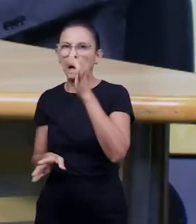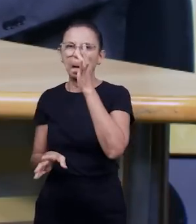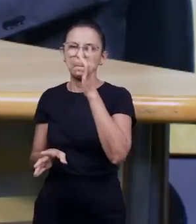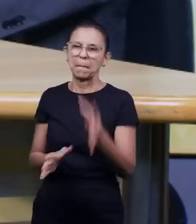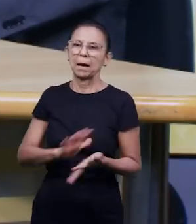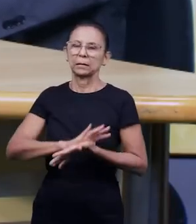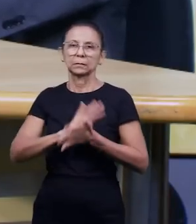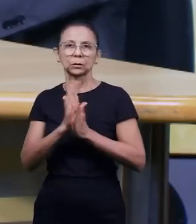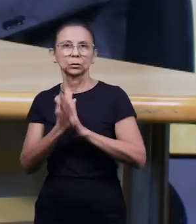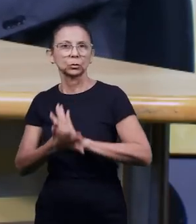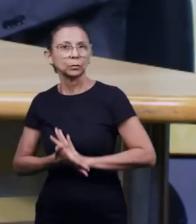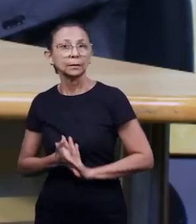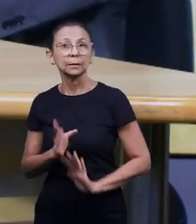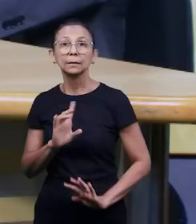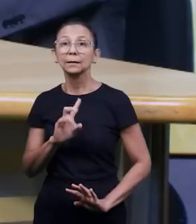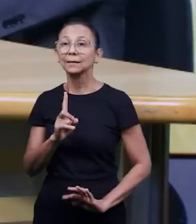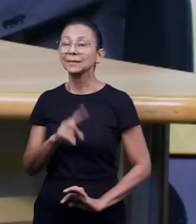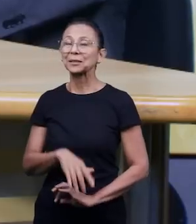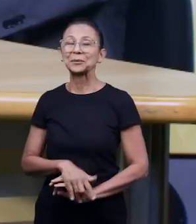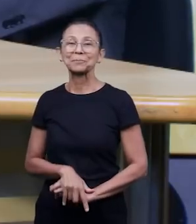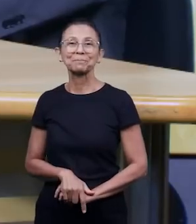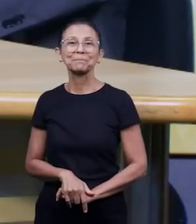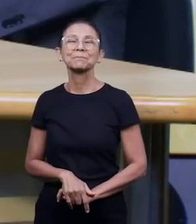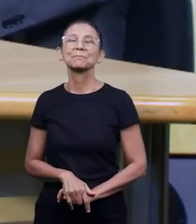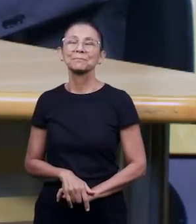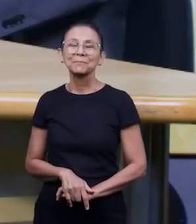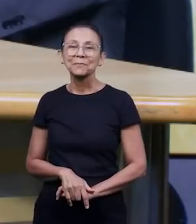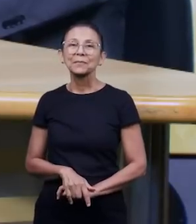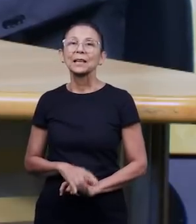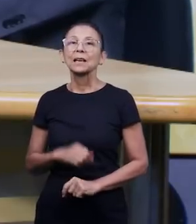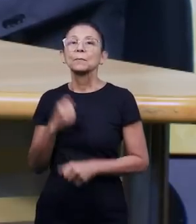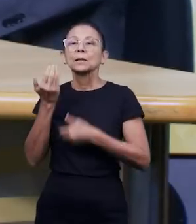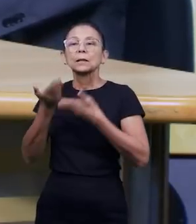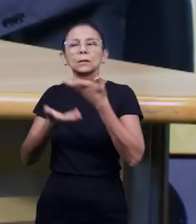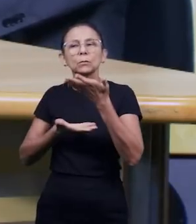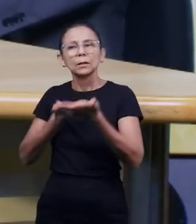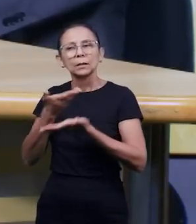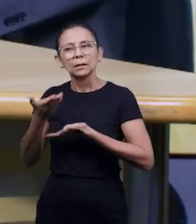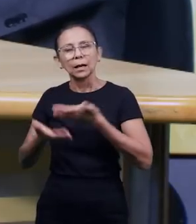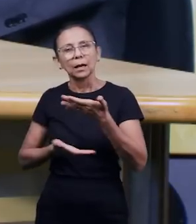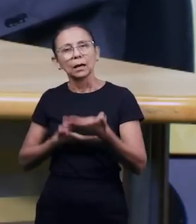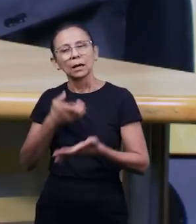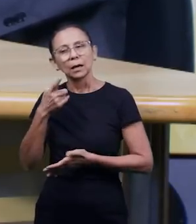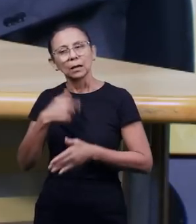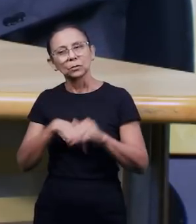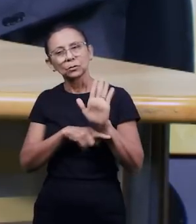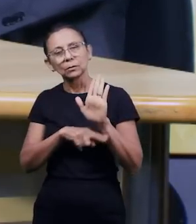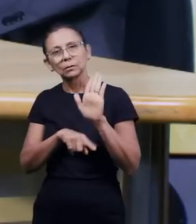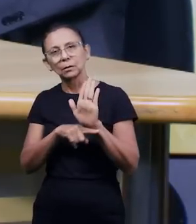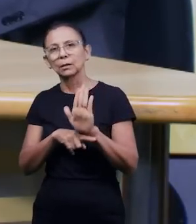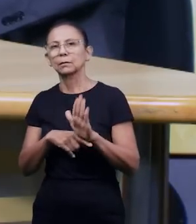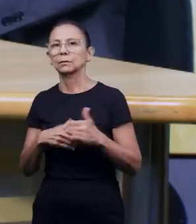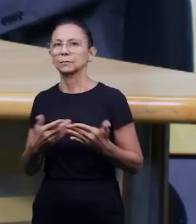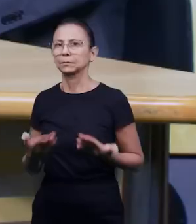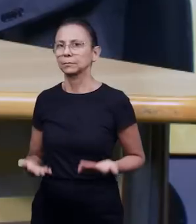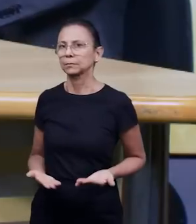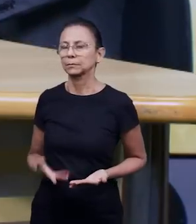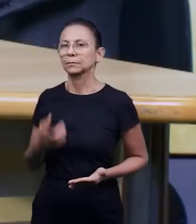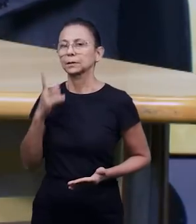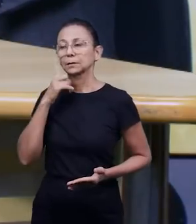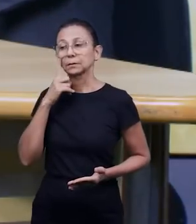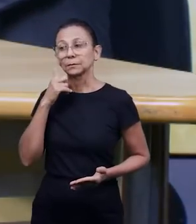Na vinda, ele disse para a irmã, falou, pois é, Amadeu falou que o Espírito Santo não conseguiu me